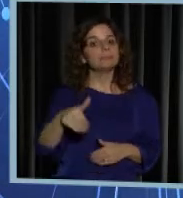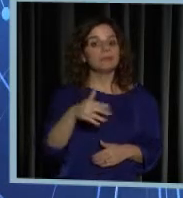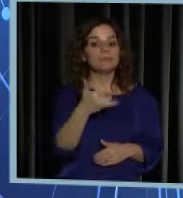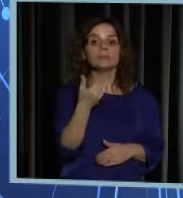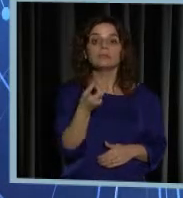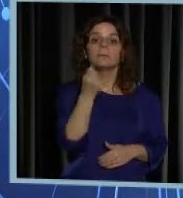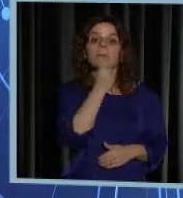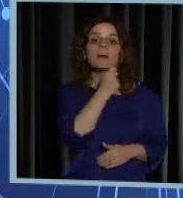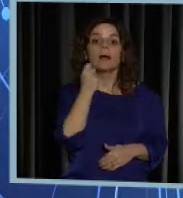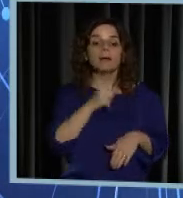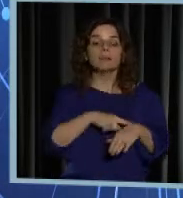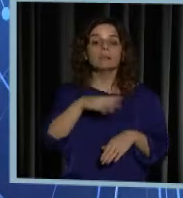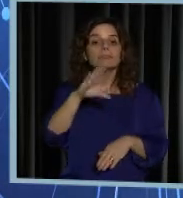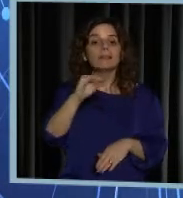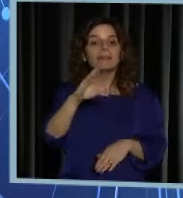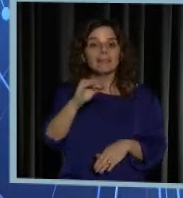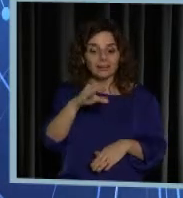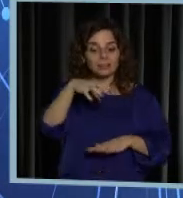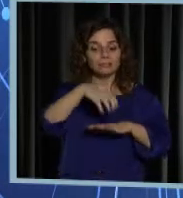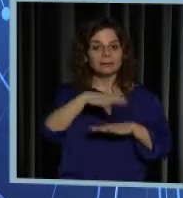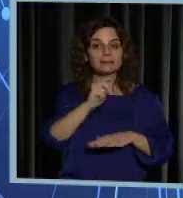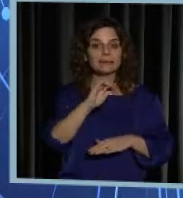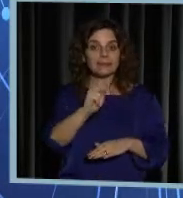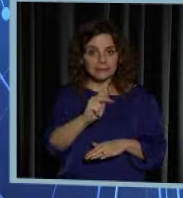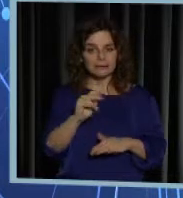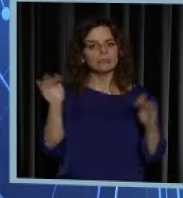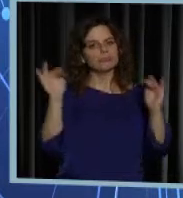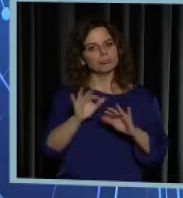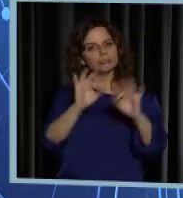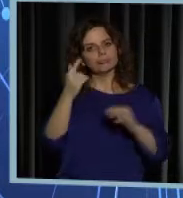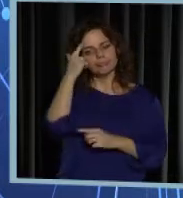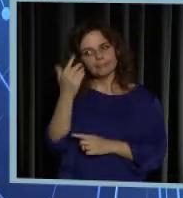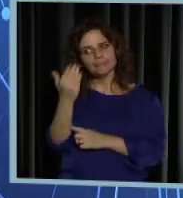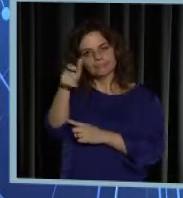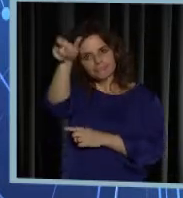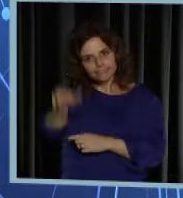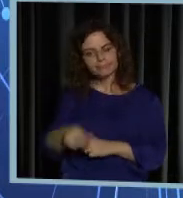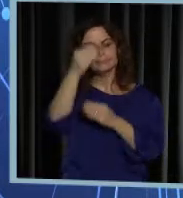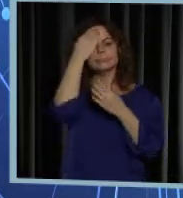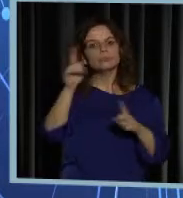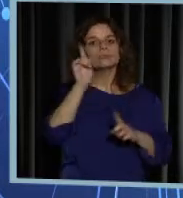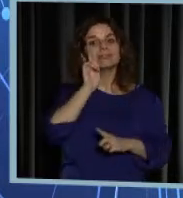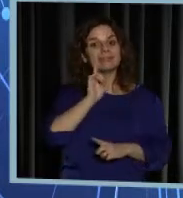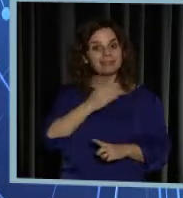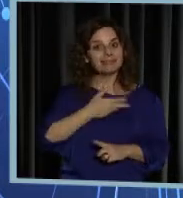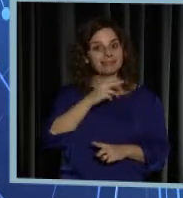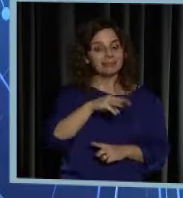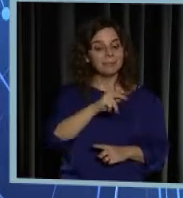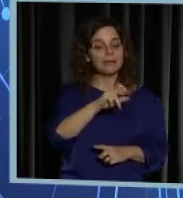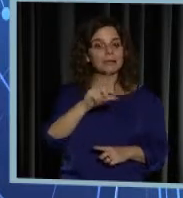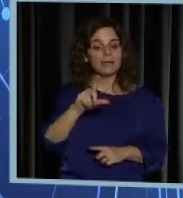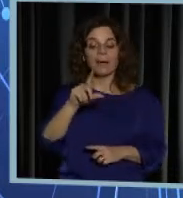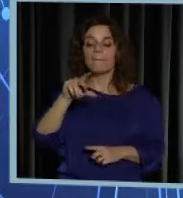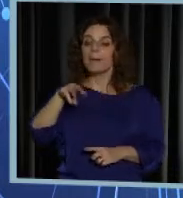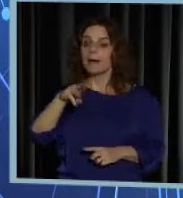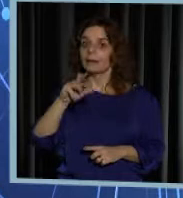lugar, dia 29 de maio, pelas 10 horas, no Palácio Seia, a cerimónia de homenagem à professora doutora Maria Emília